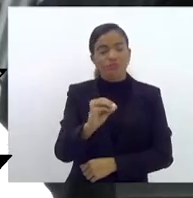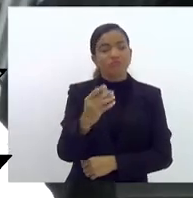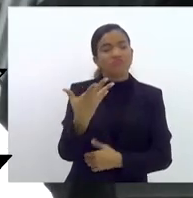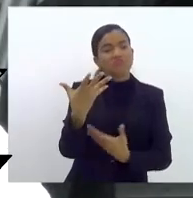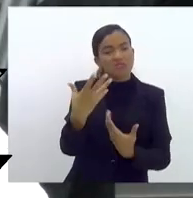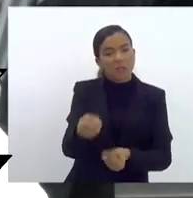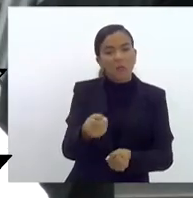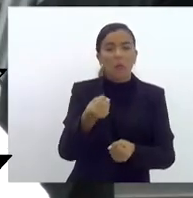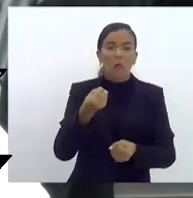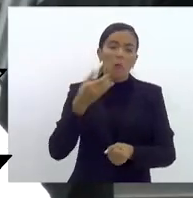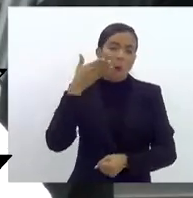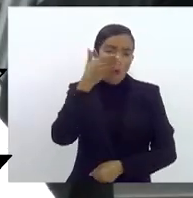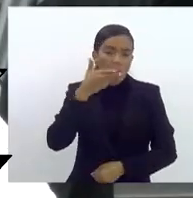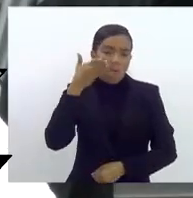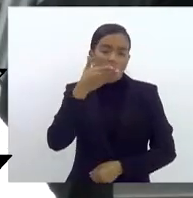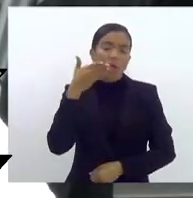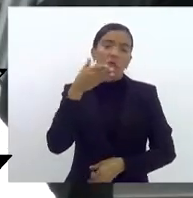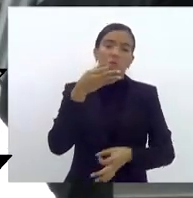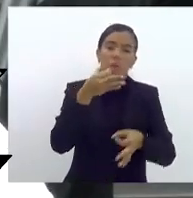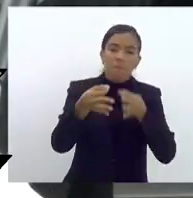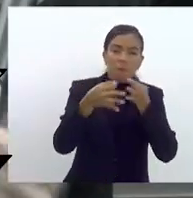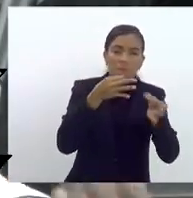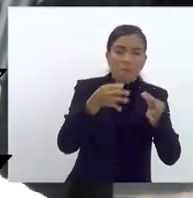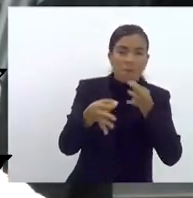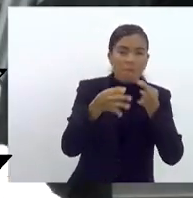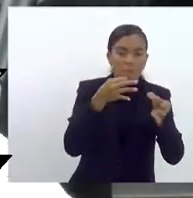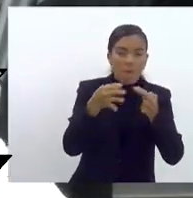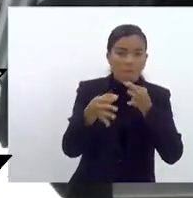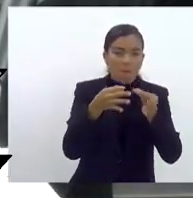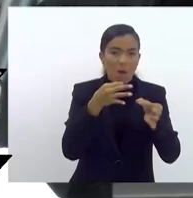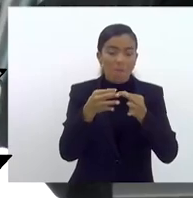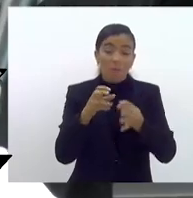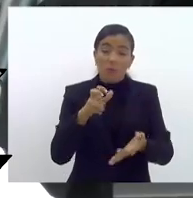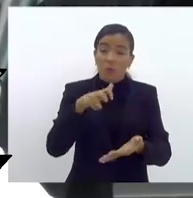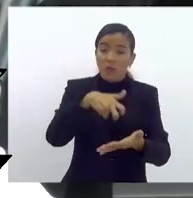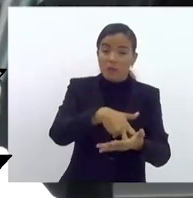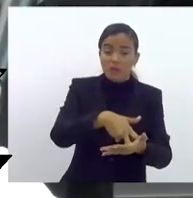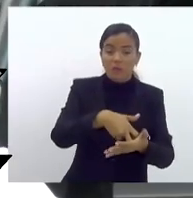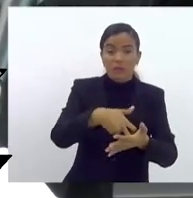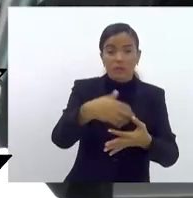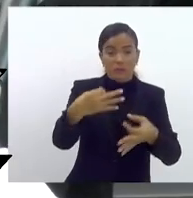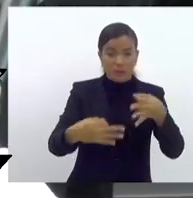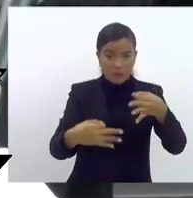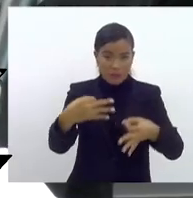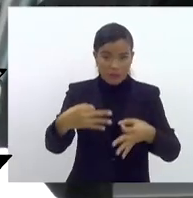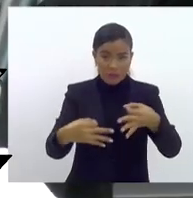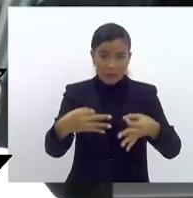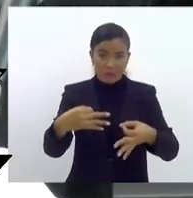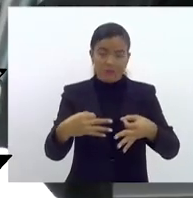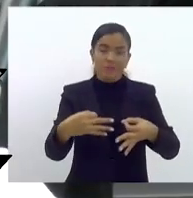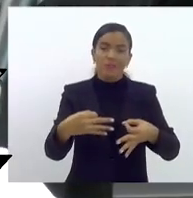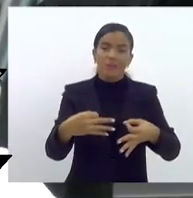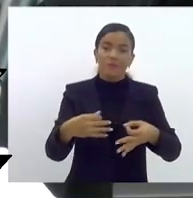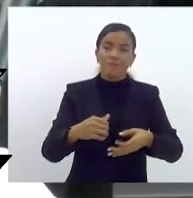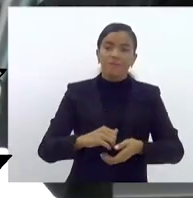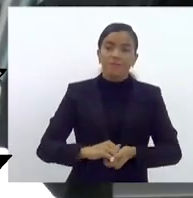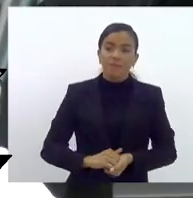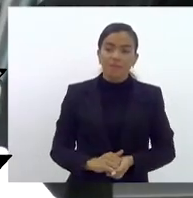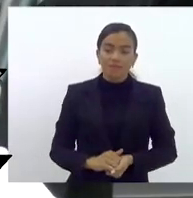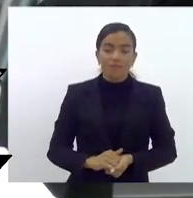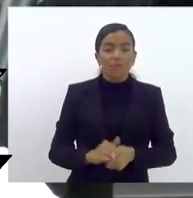argumentos da existência de uma sentença judicial né que que